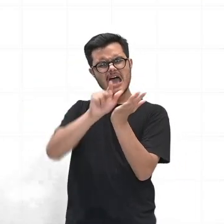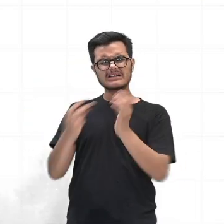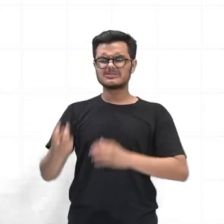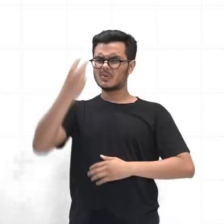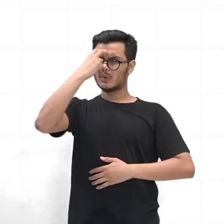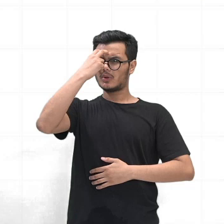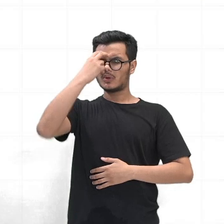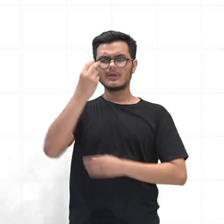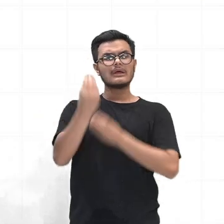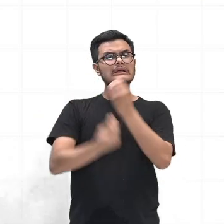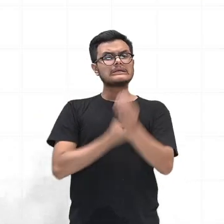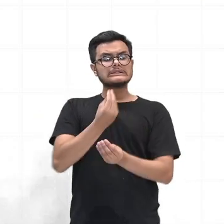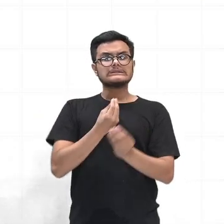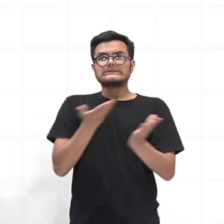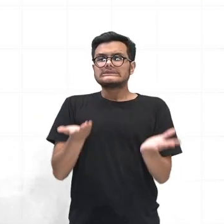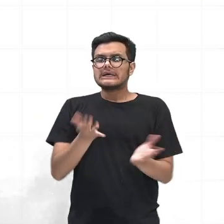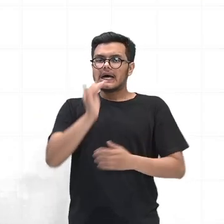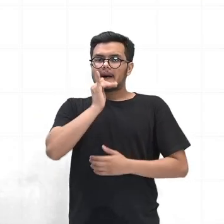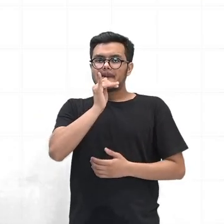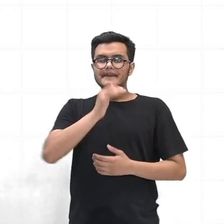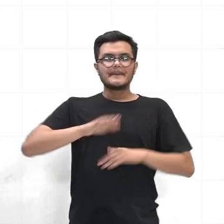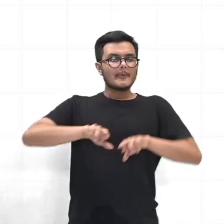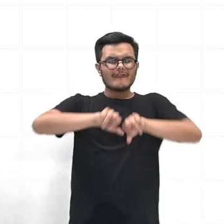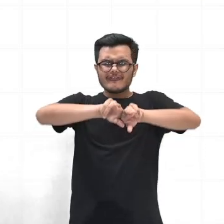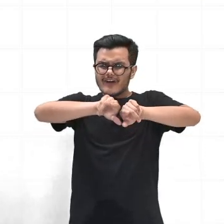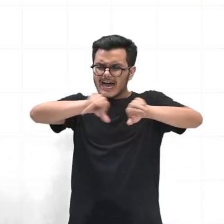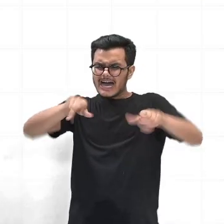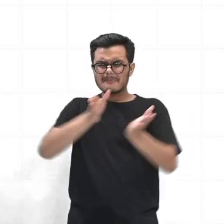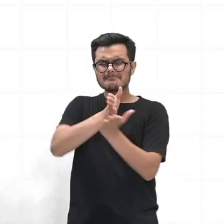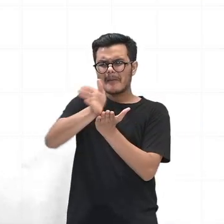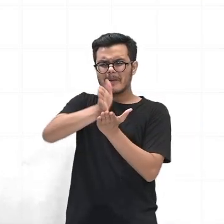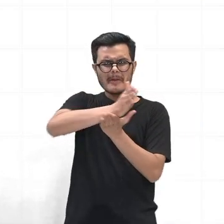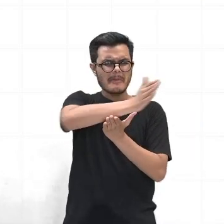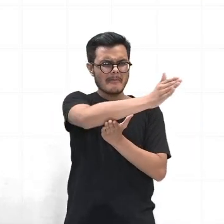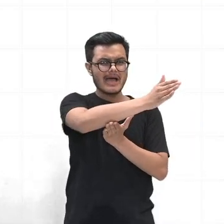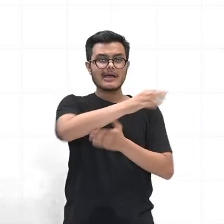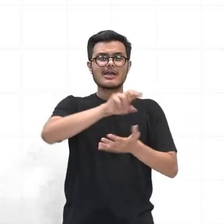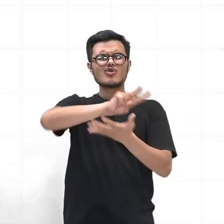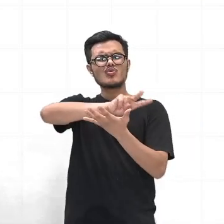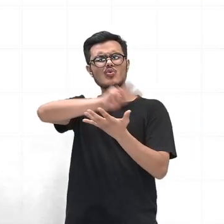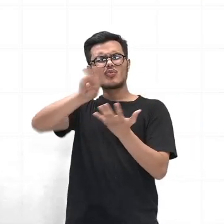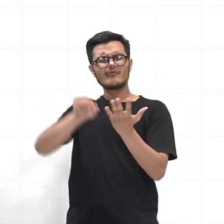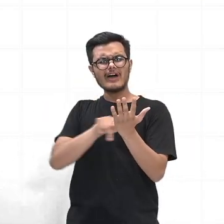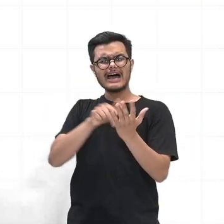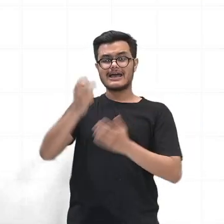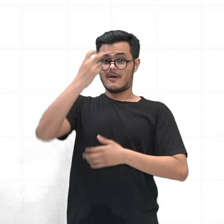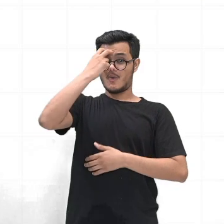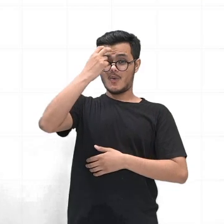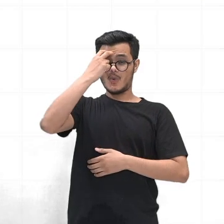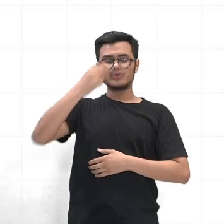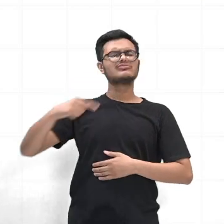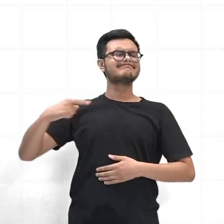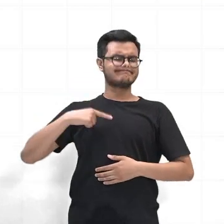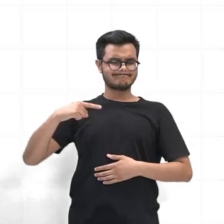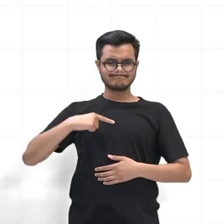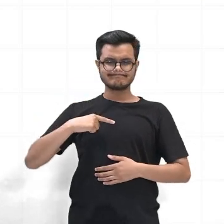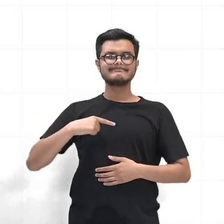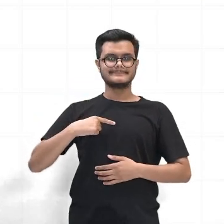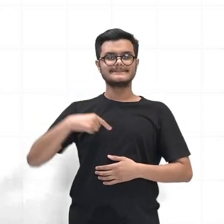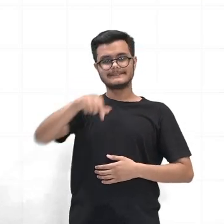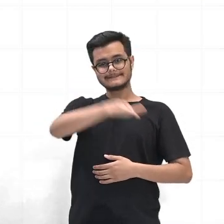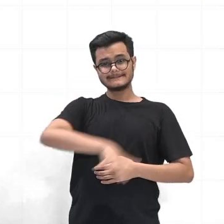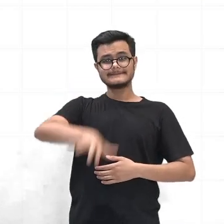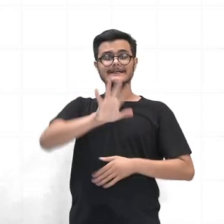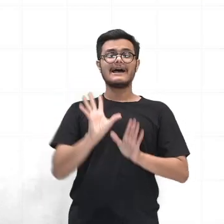Multiplicidade. Essa variedade, essa quantidade, havia muitas culturas presentes dentro